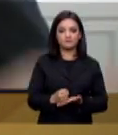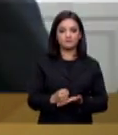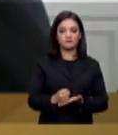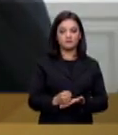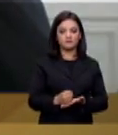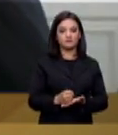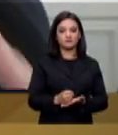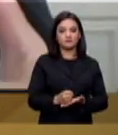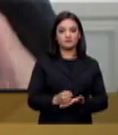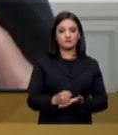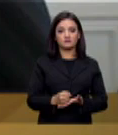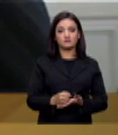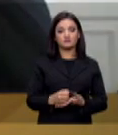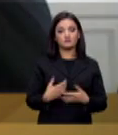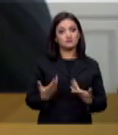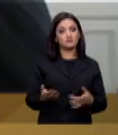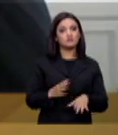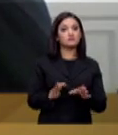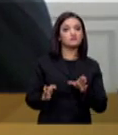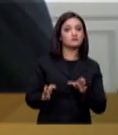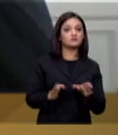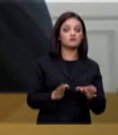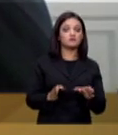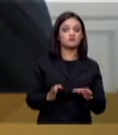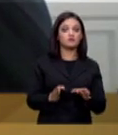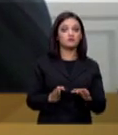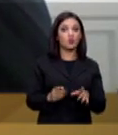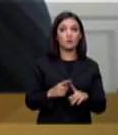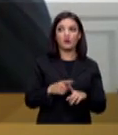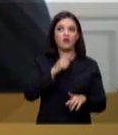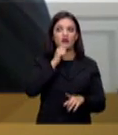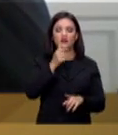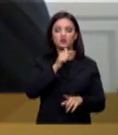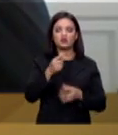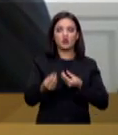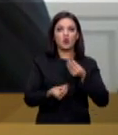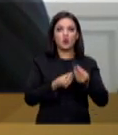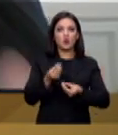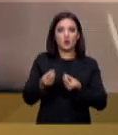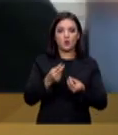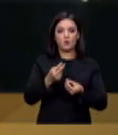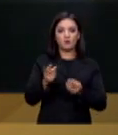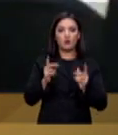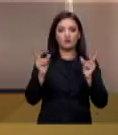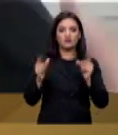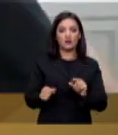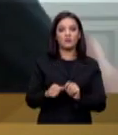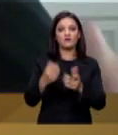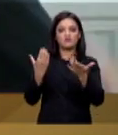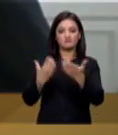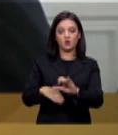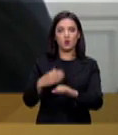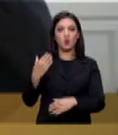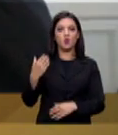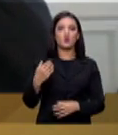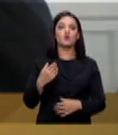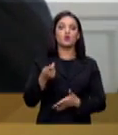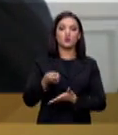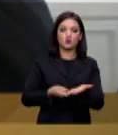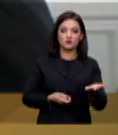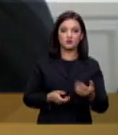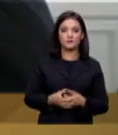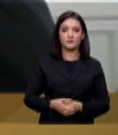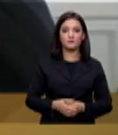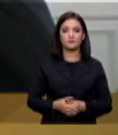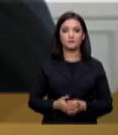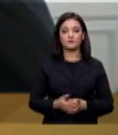ainda não houver possibilidade da realização de concurso. A lei, uma